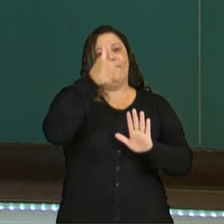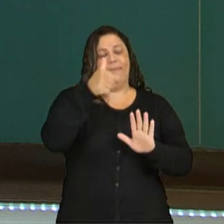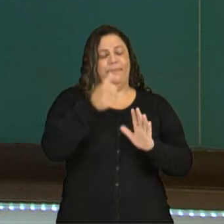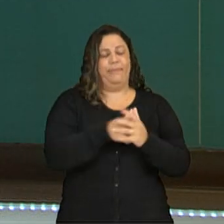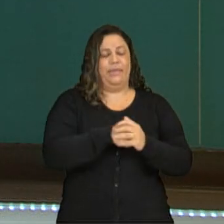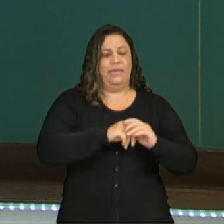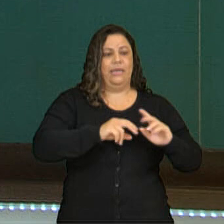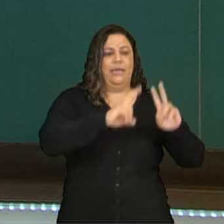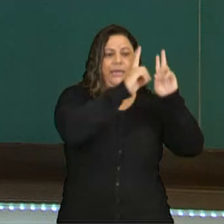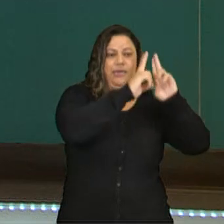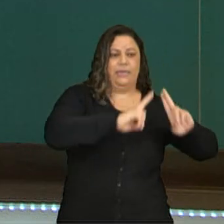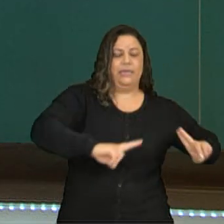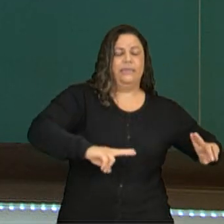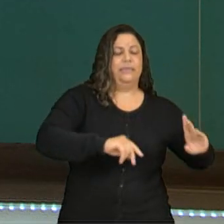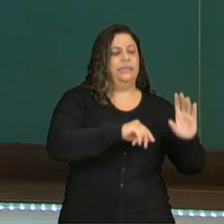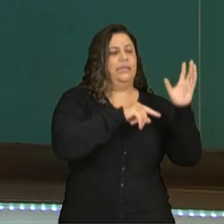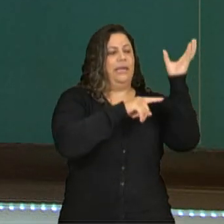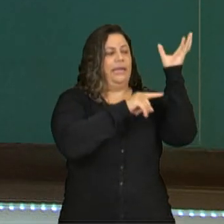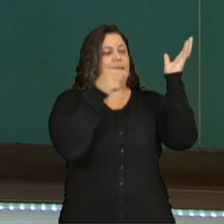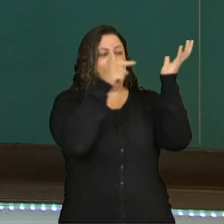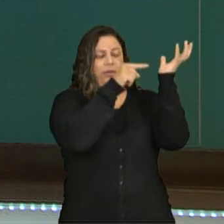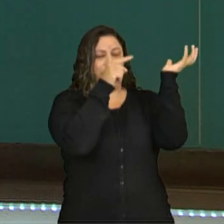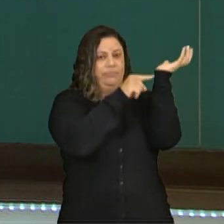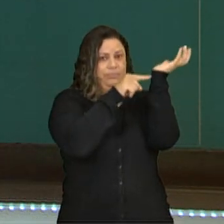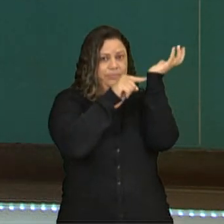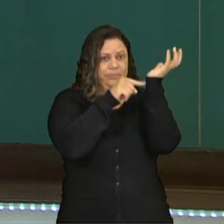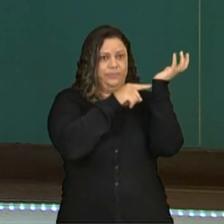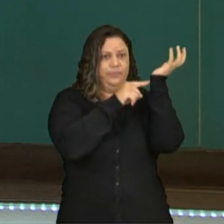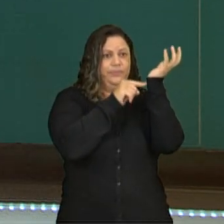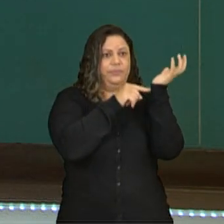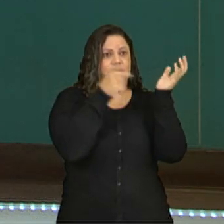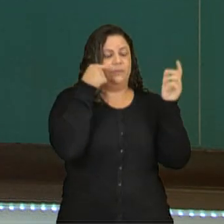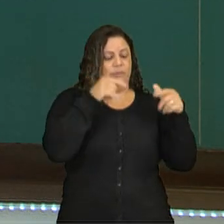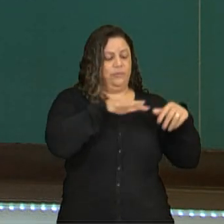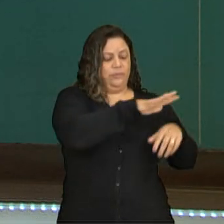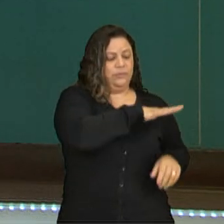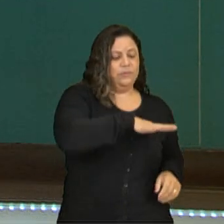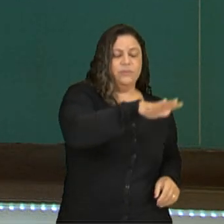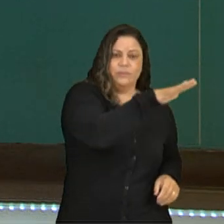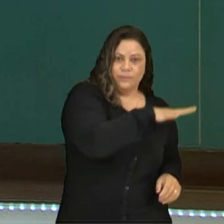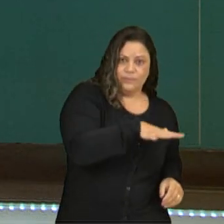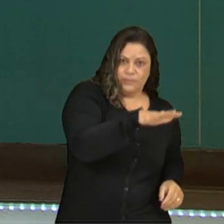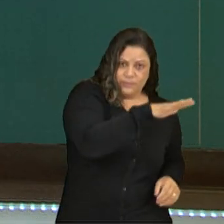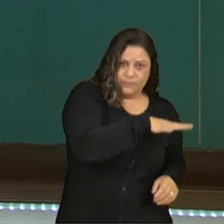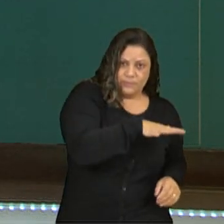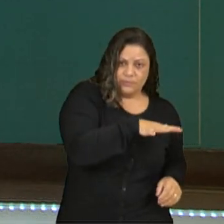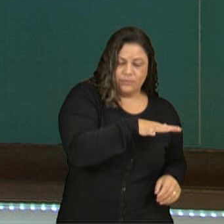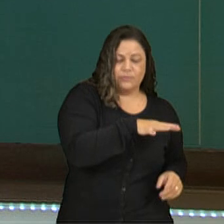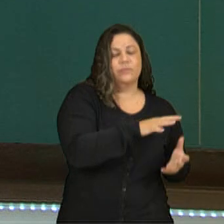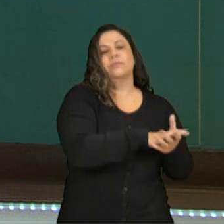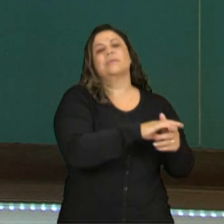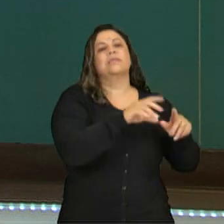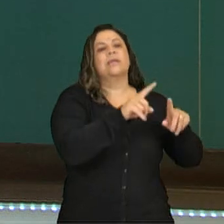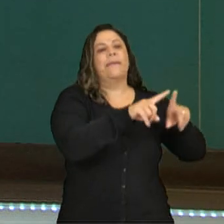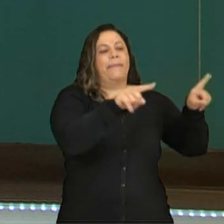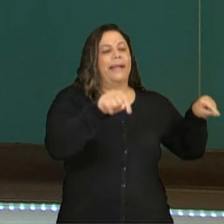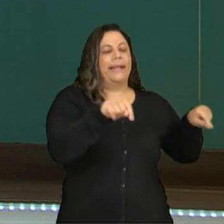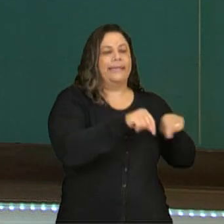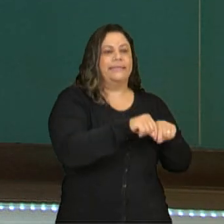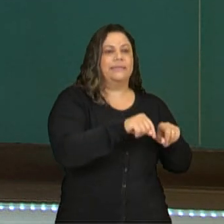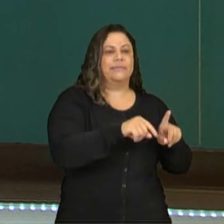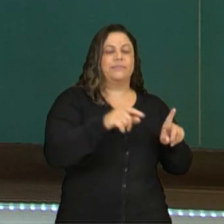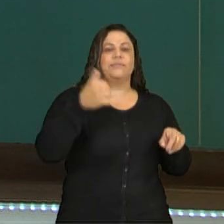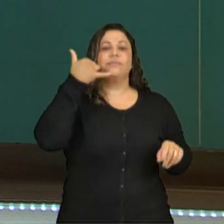atende uma área específica do mapa, seria uma área de terreno, tá? E quando o